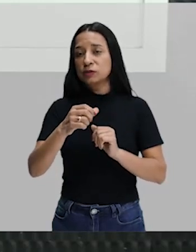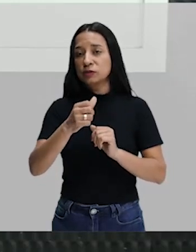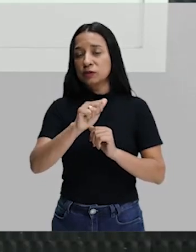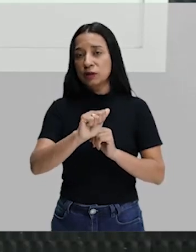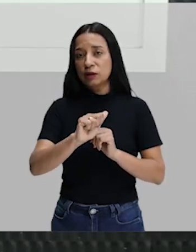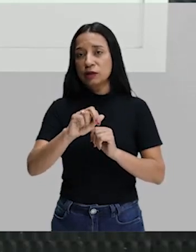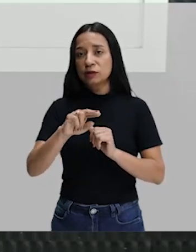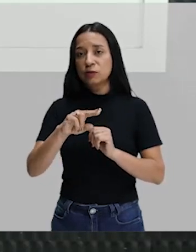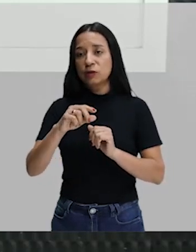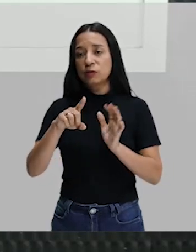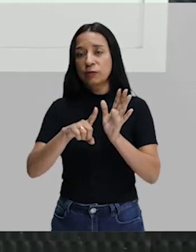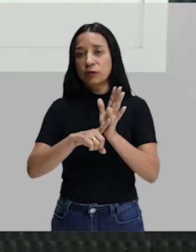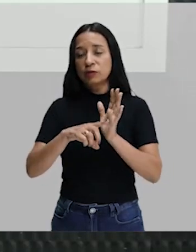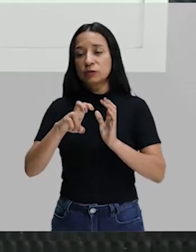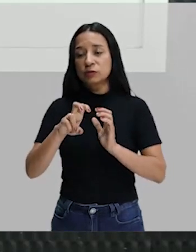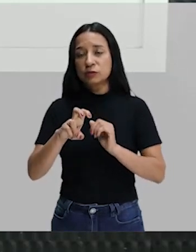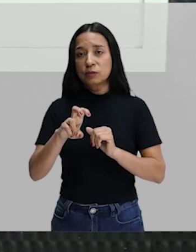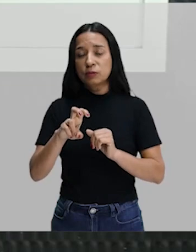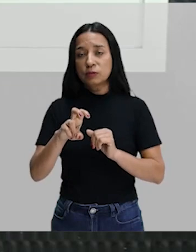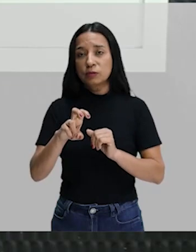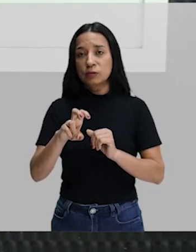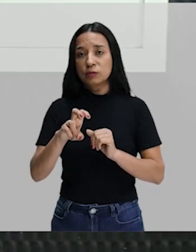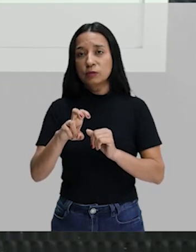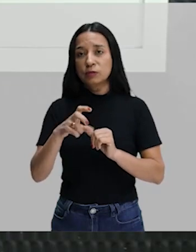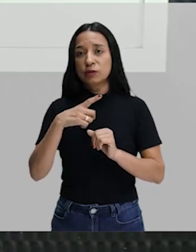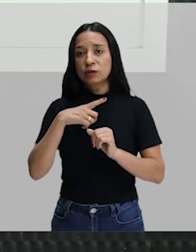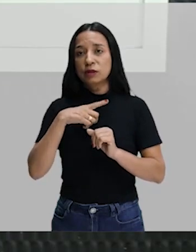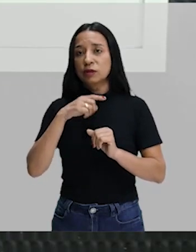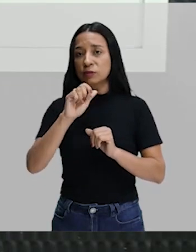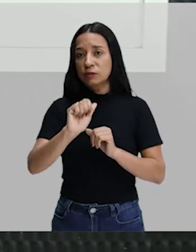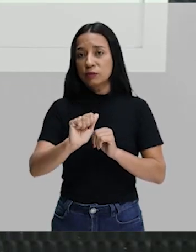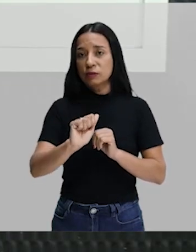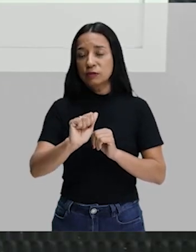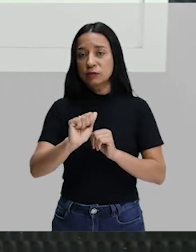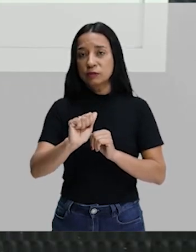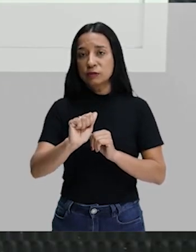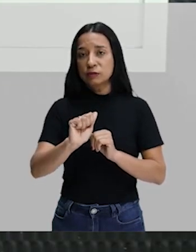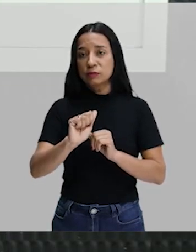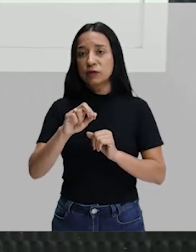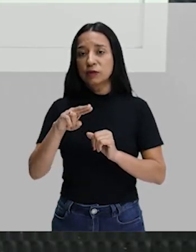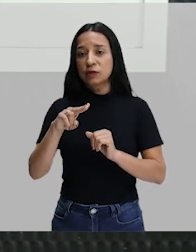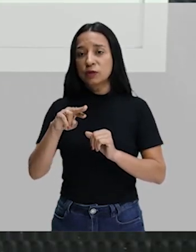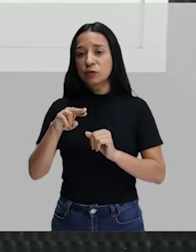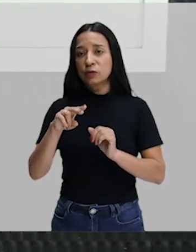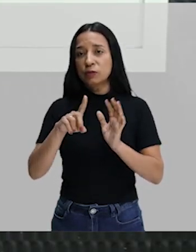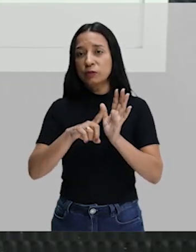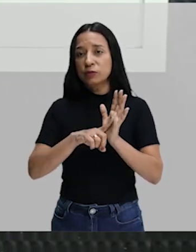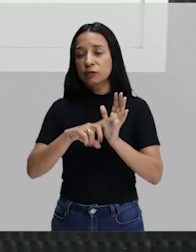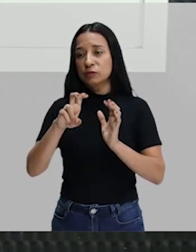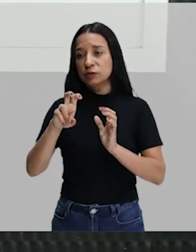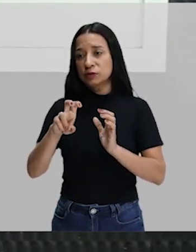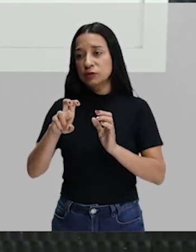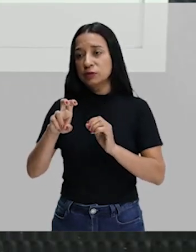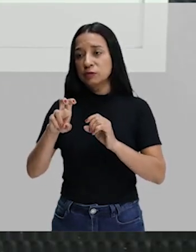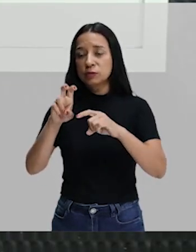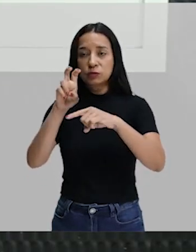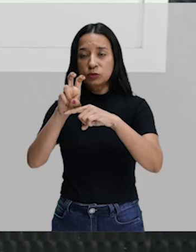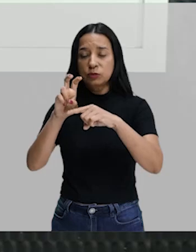5, né? Certo? E você vai ter que o a é igual a menos 5 sobre